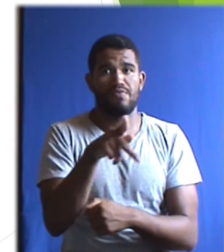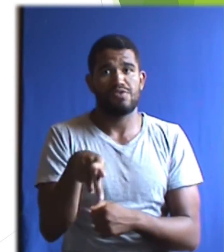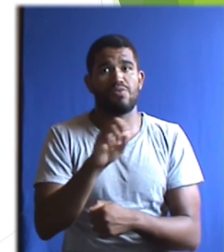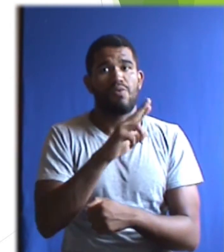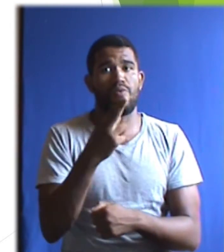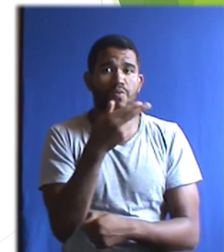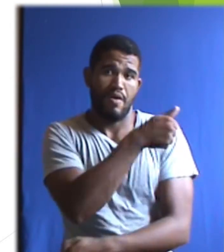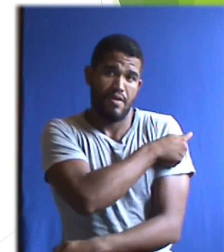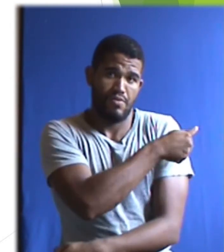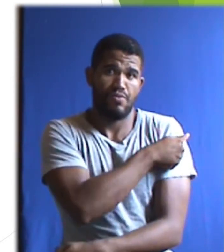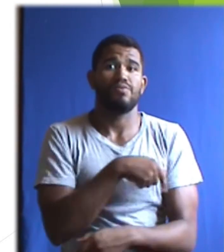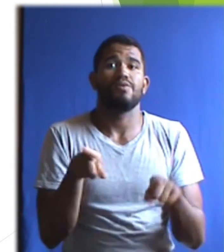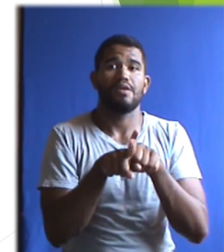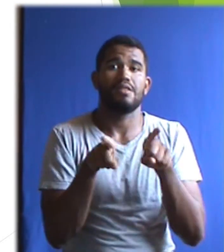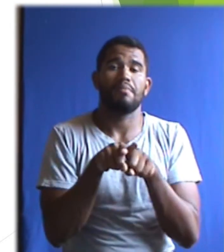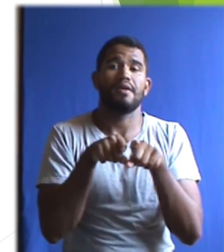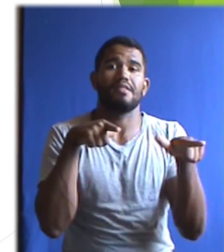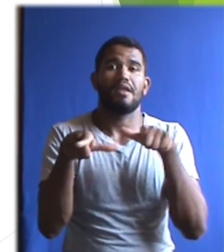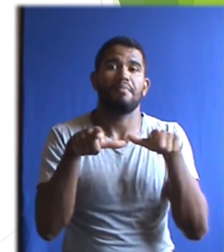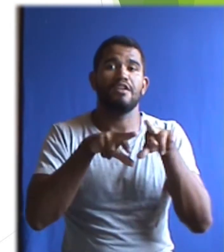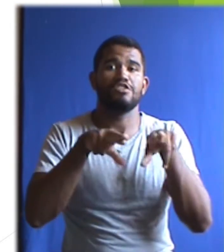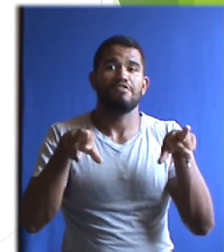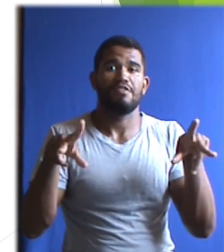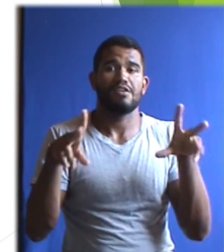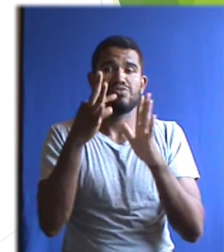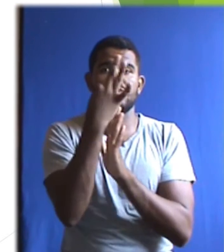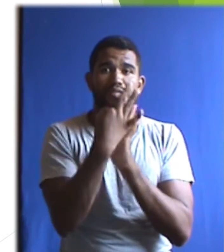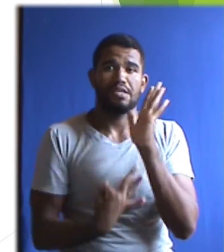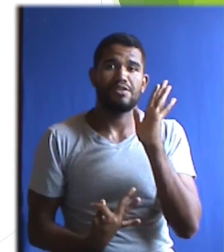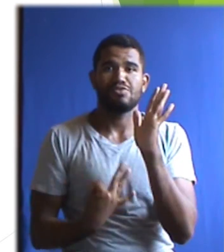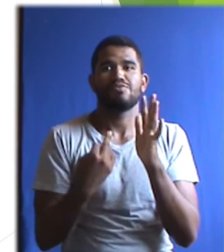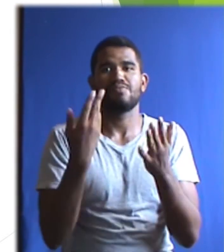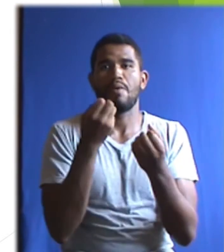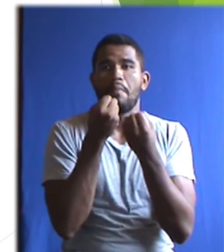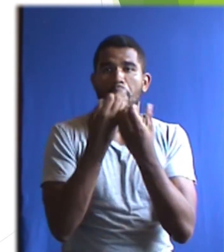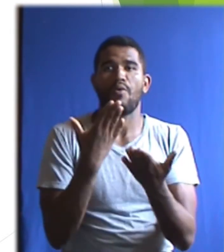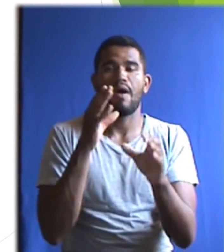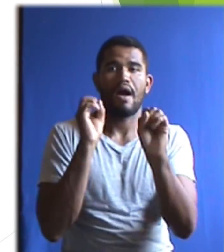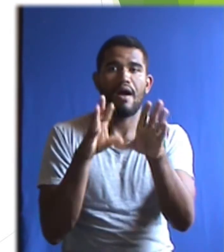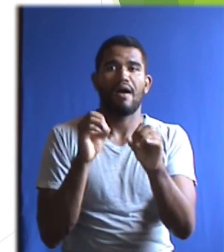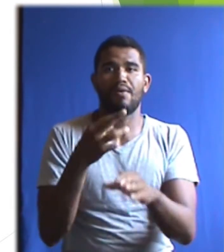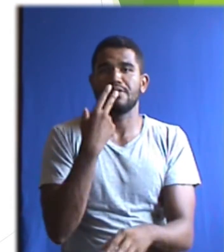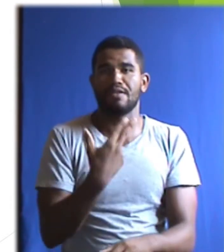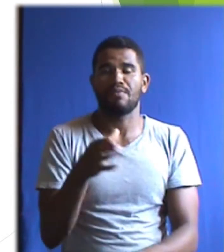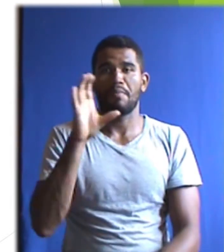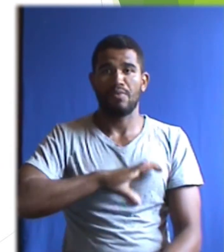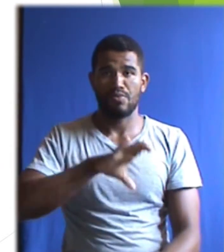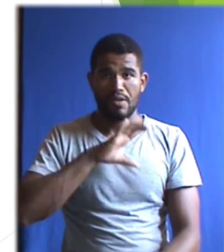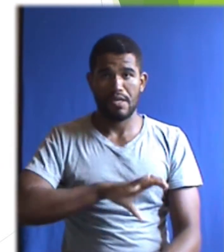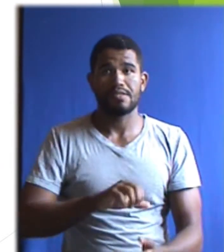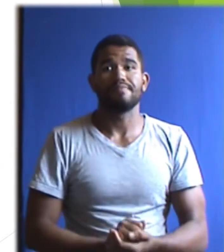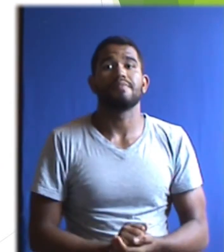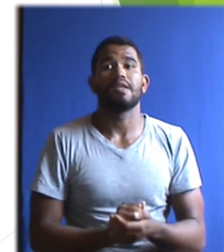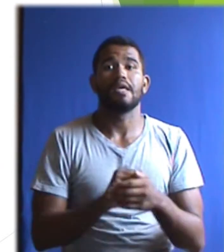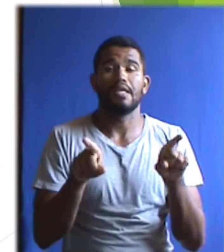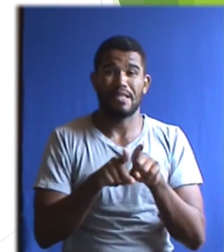professor, pelo aluno. E o trabalho com diversos gêneros textuais, que não pode faltar de uma boa aula de língua portuguesa.